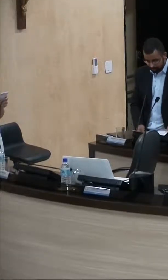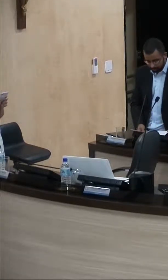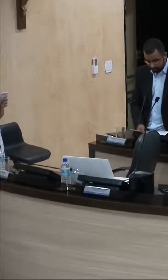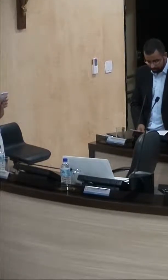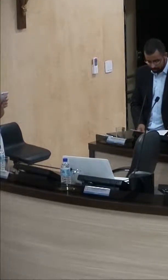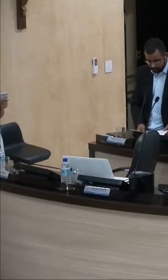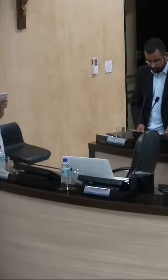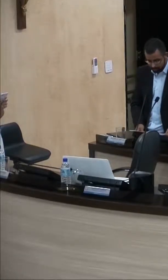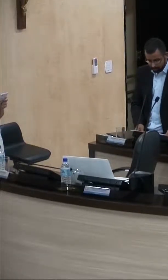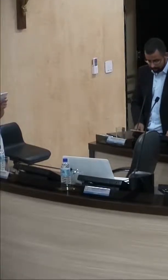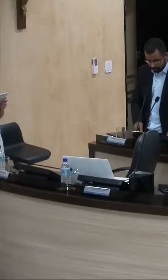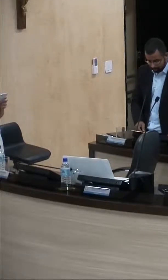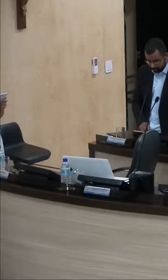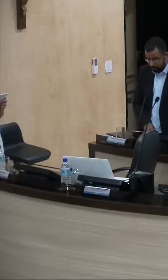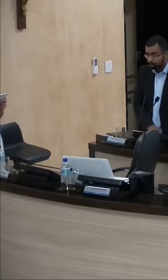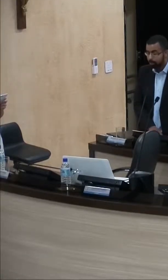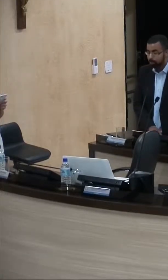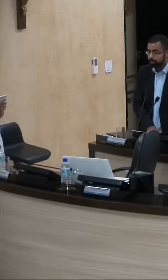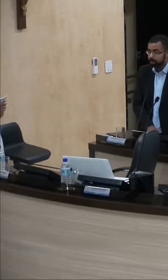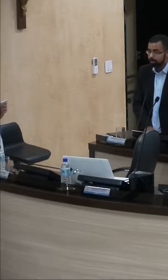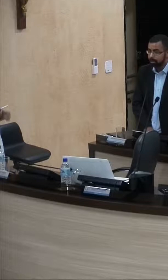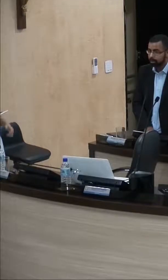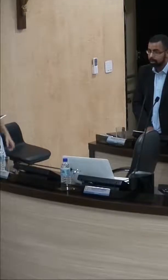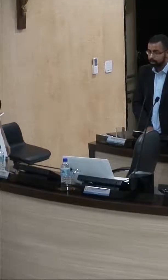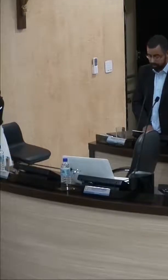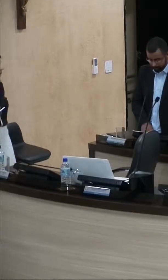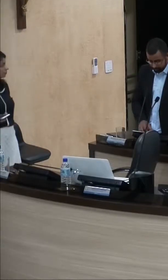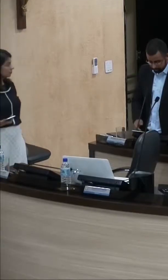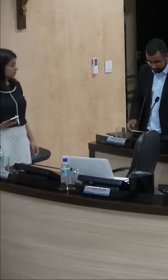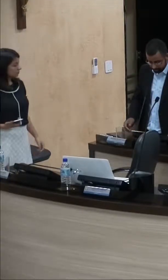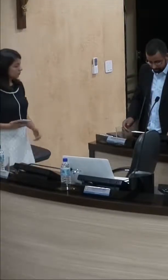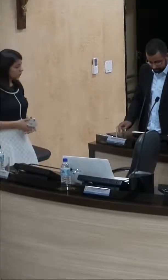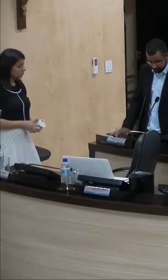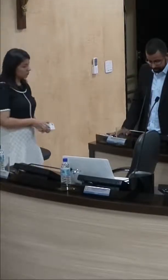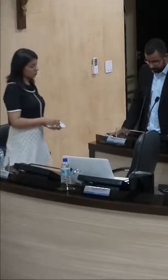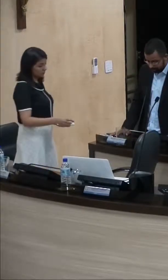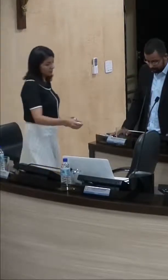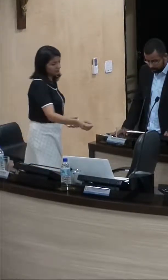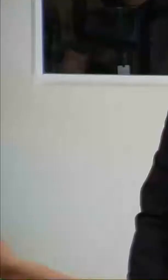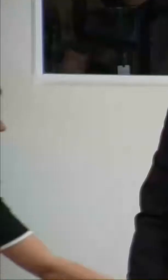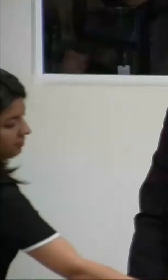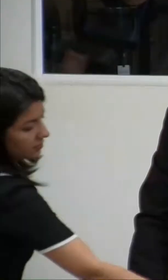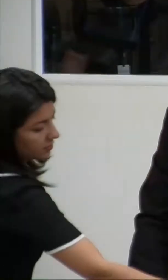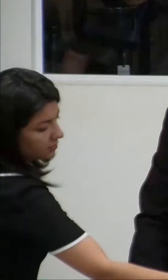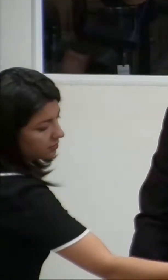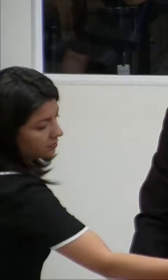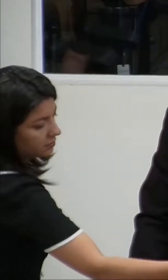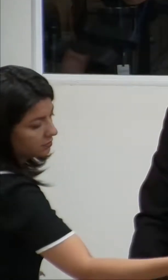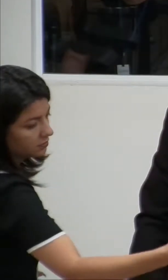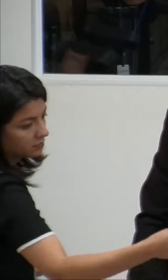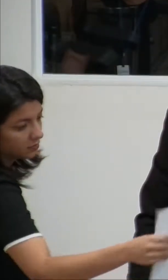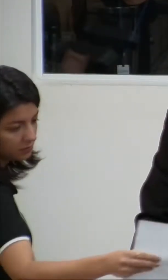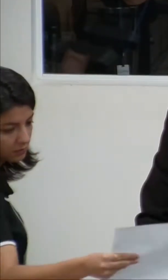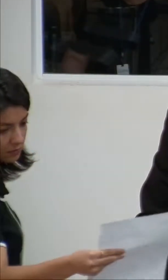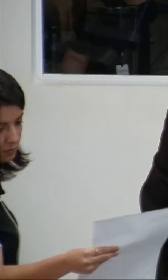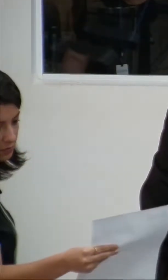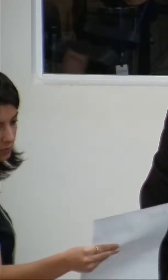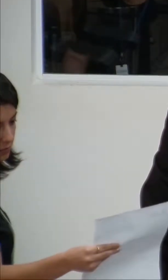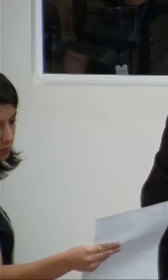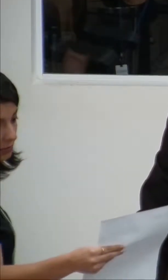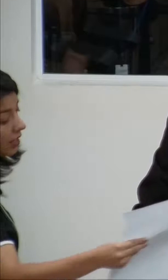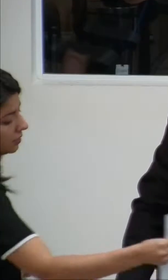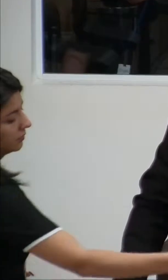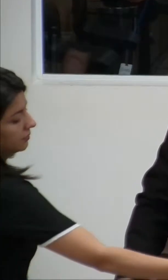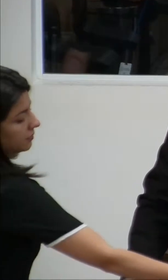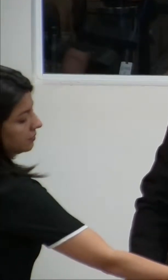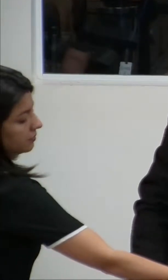o exato momento, nenhuma providência foi dado em relação ao